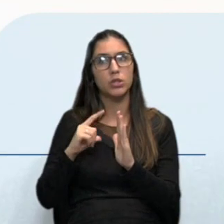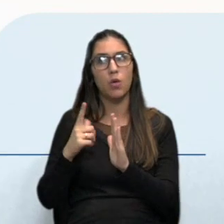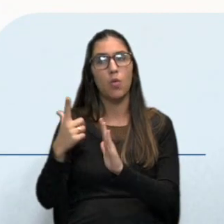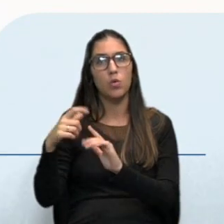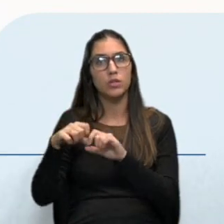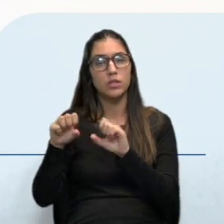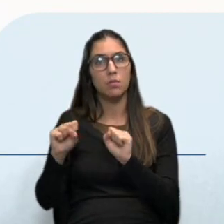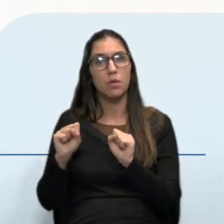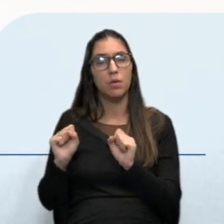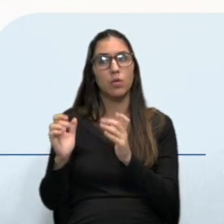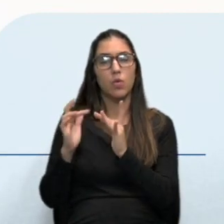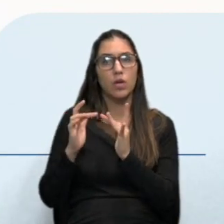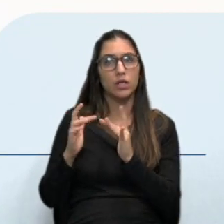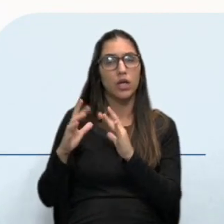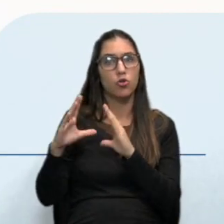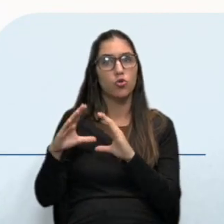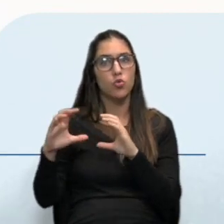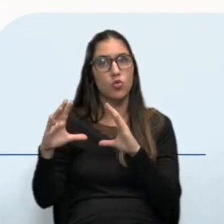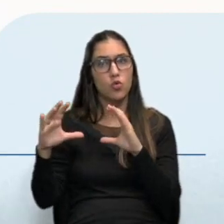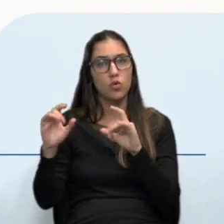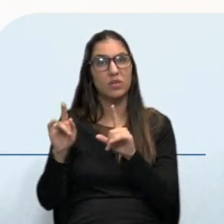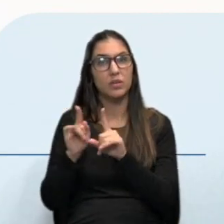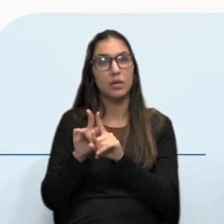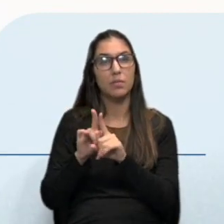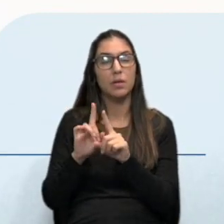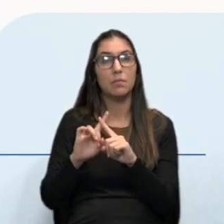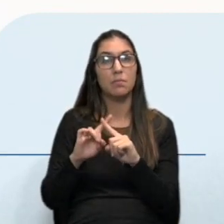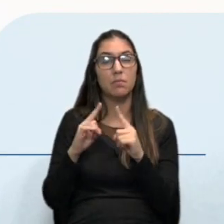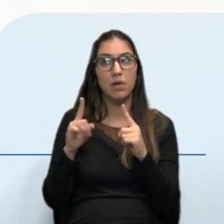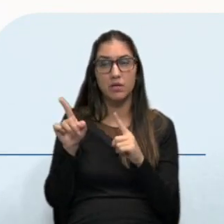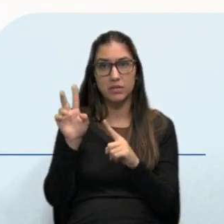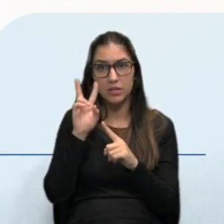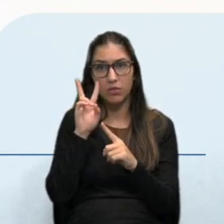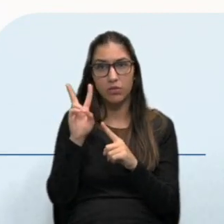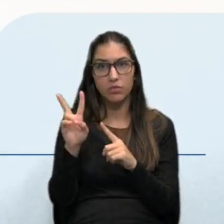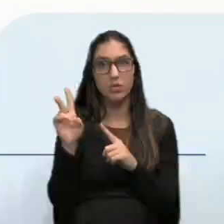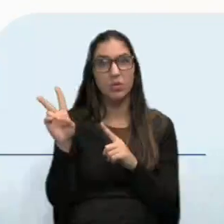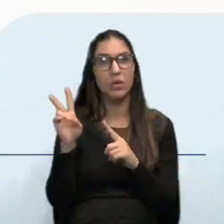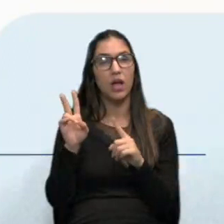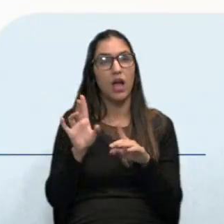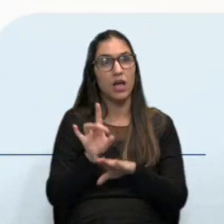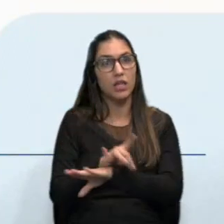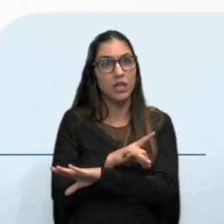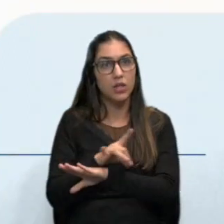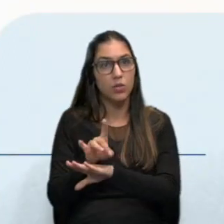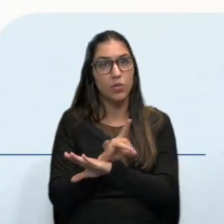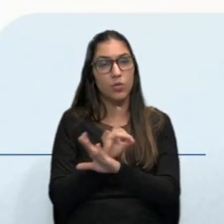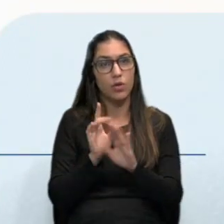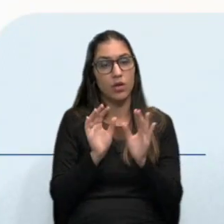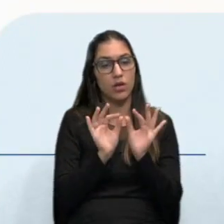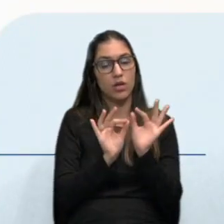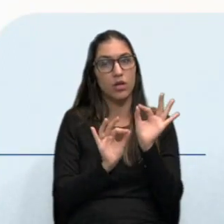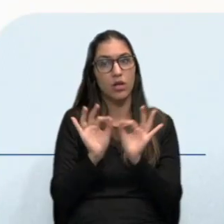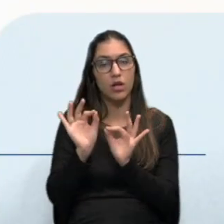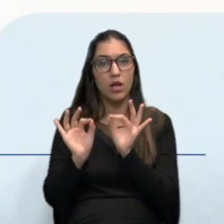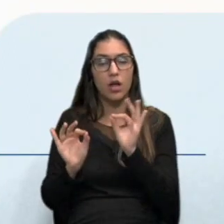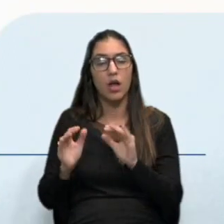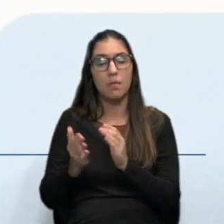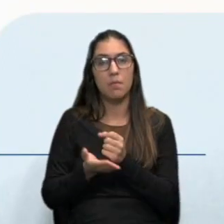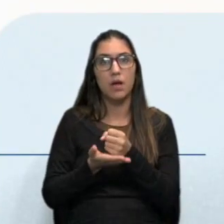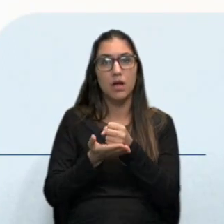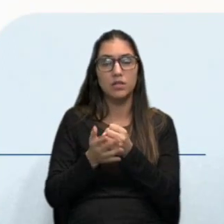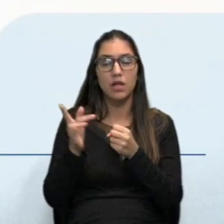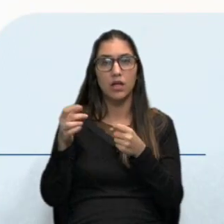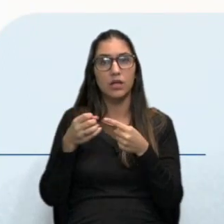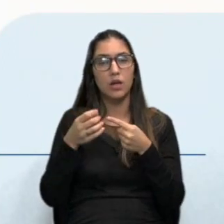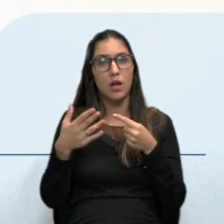sistemas, ele pode estar conectado na nuvem também. Mas você viu que a arquitetura está toda baseada naqueles